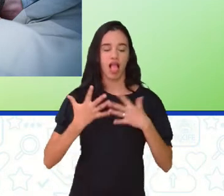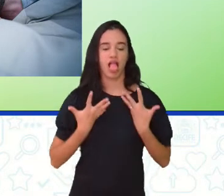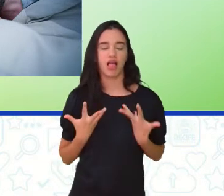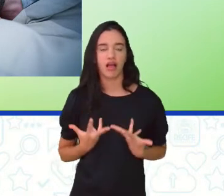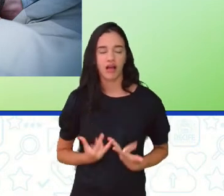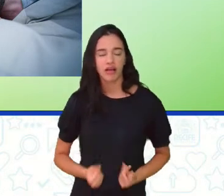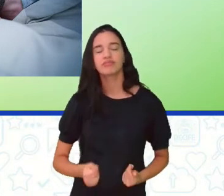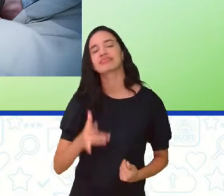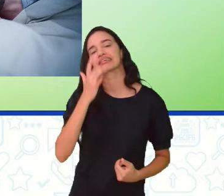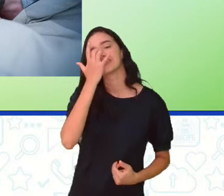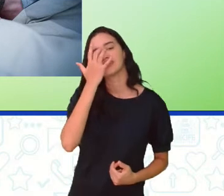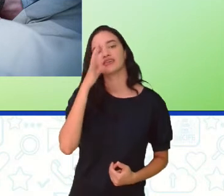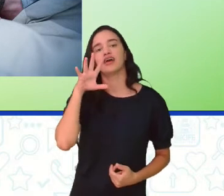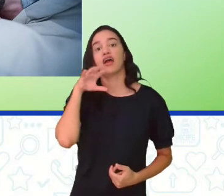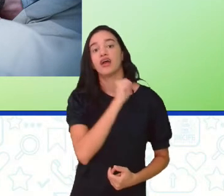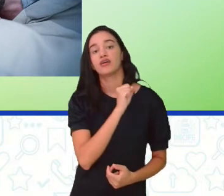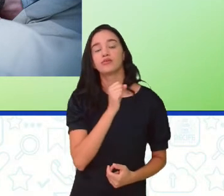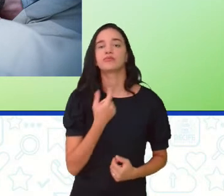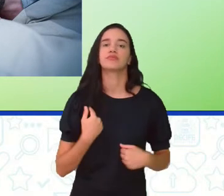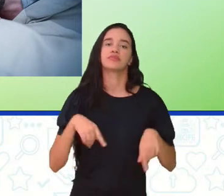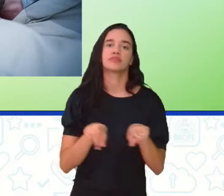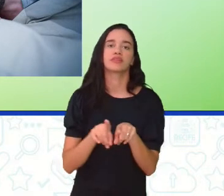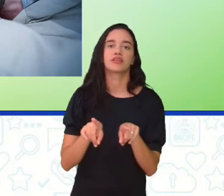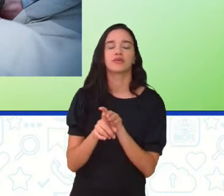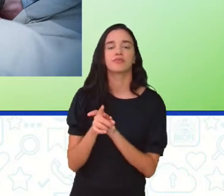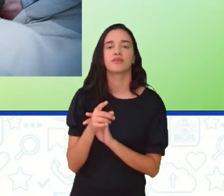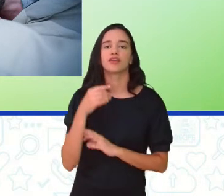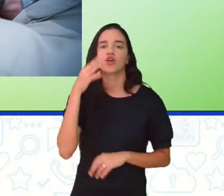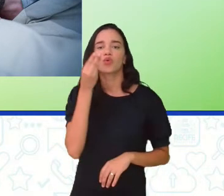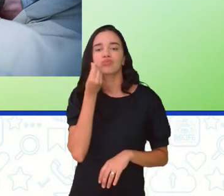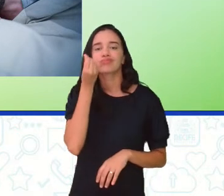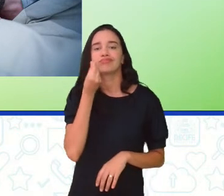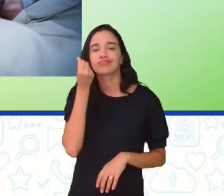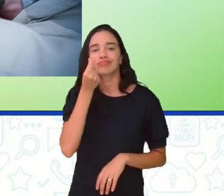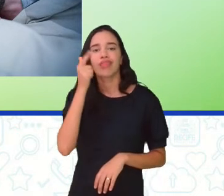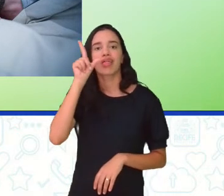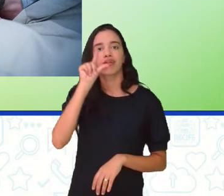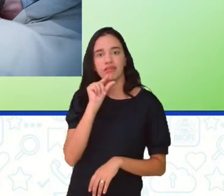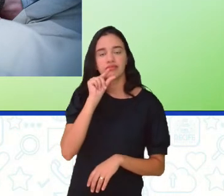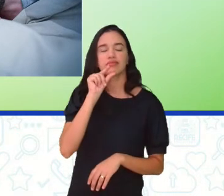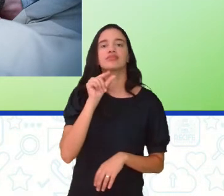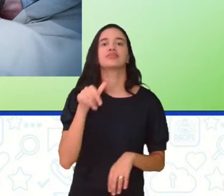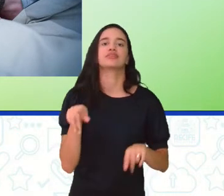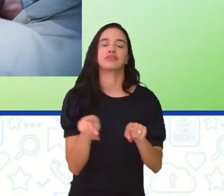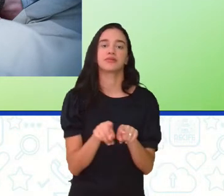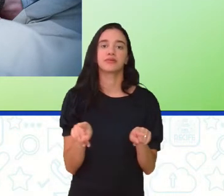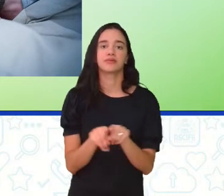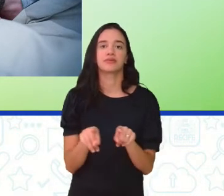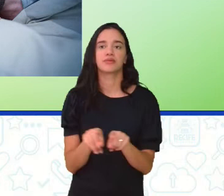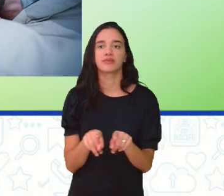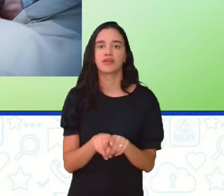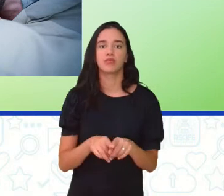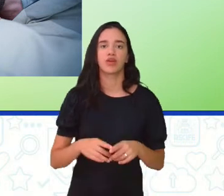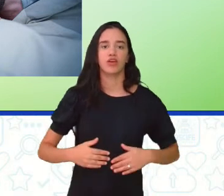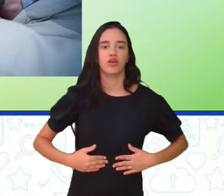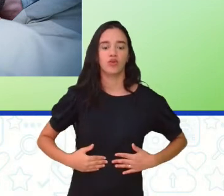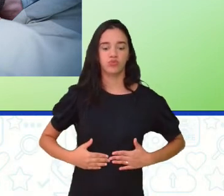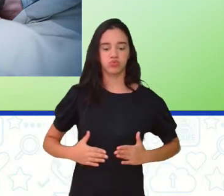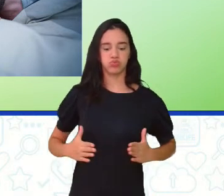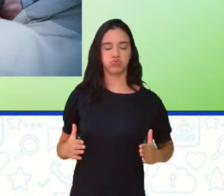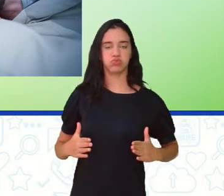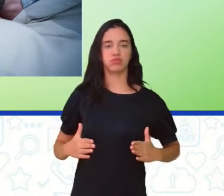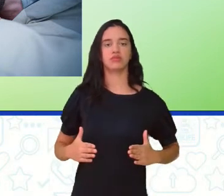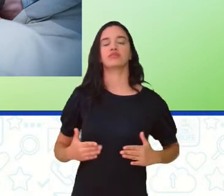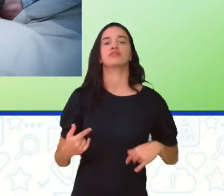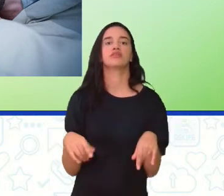fácil, né, a diminuição do olfato e do paladar, infecção das vias aéreas, inchaço abdominal, piora